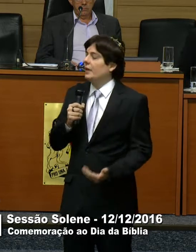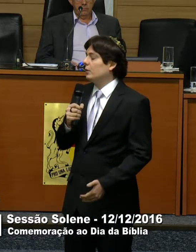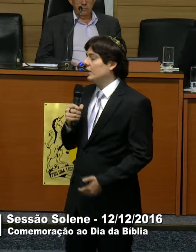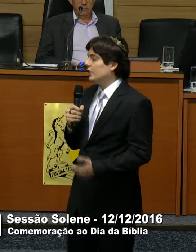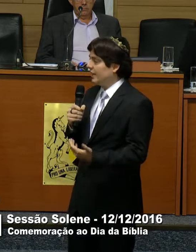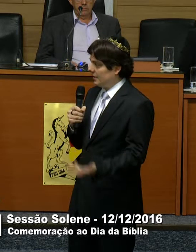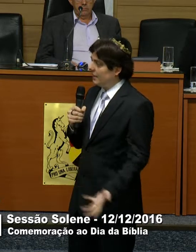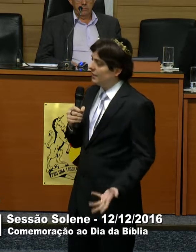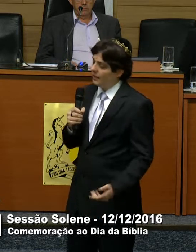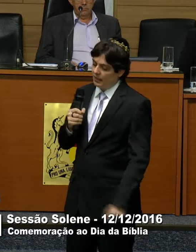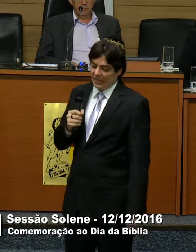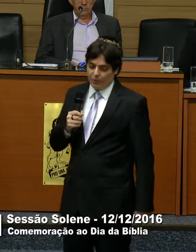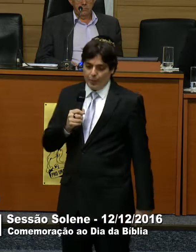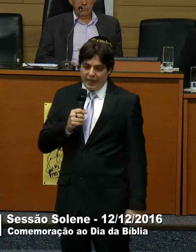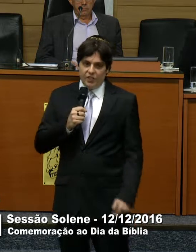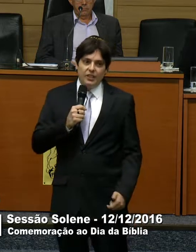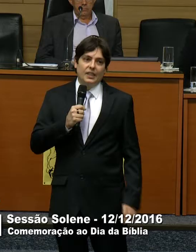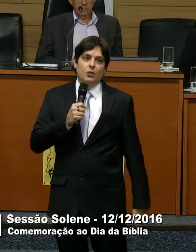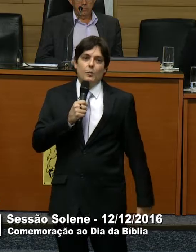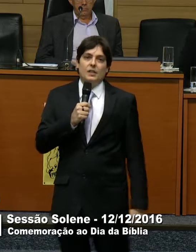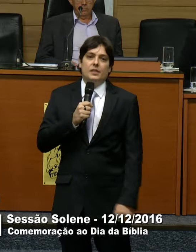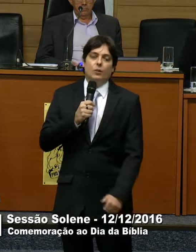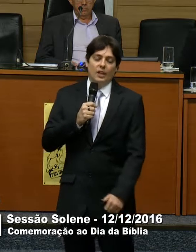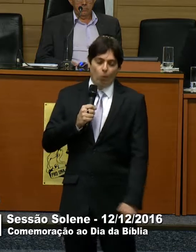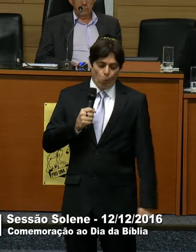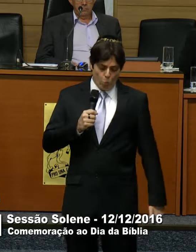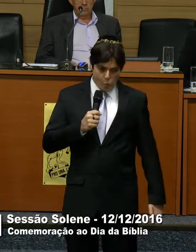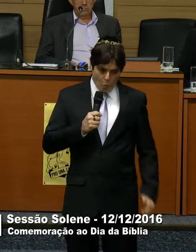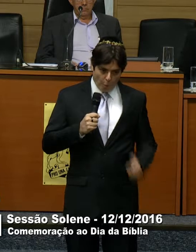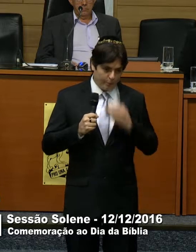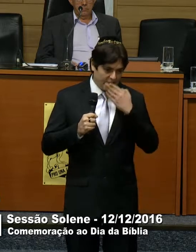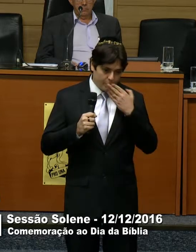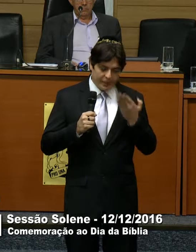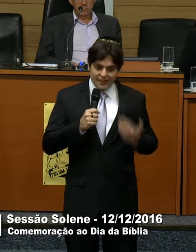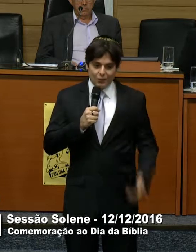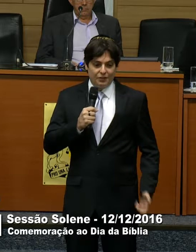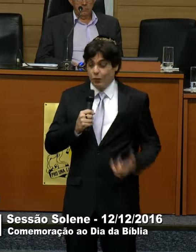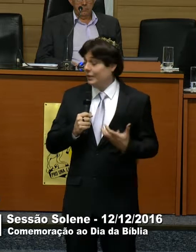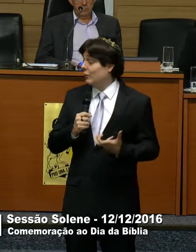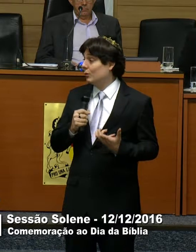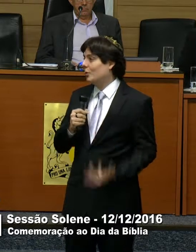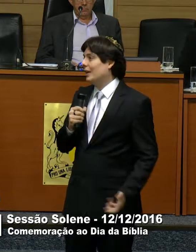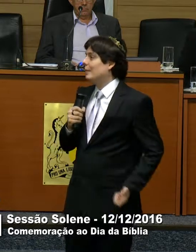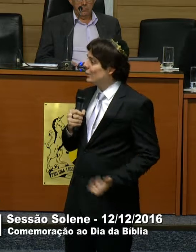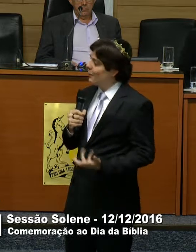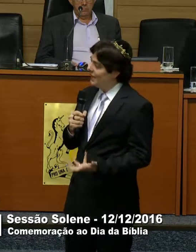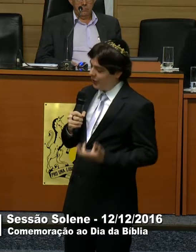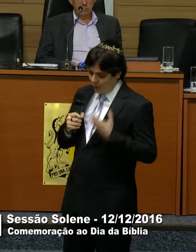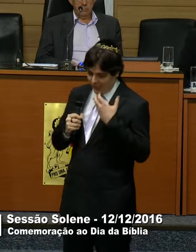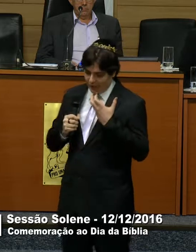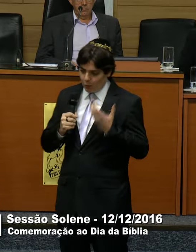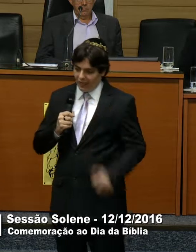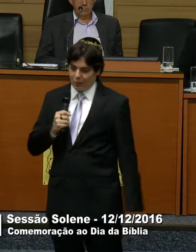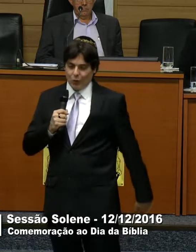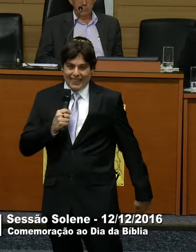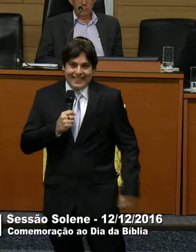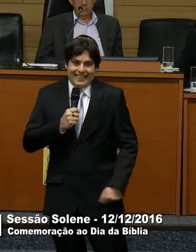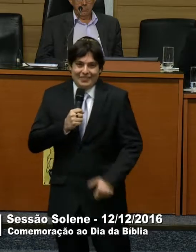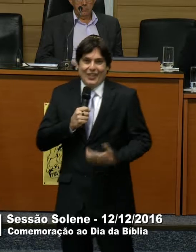destruída, né? E eles tiveram que olhar e falar, e agora? O que que eu preservo? O que que eu vou transmitir? Né? Então,